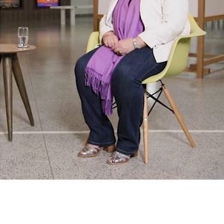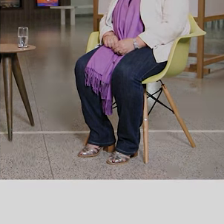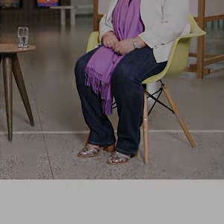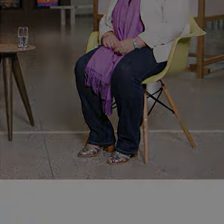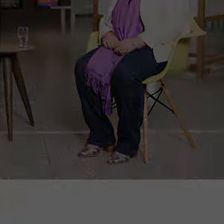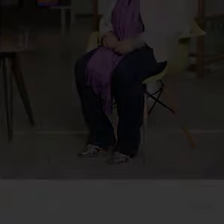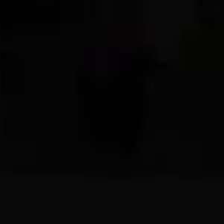l